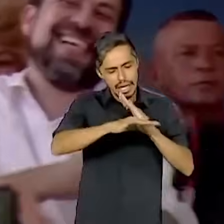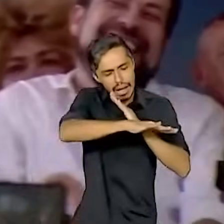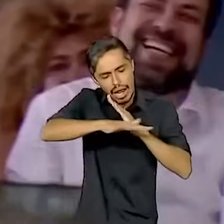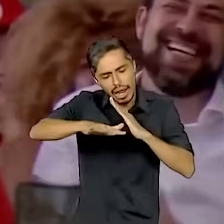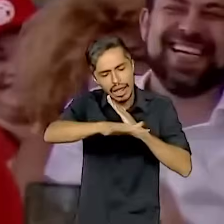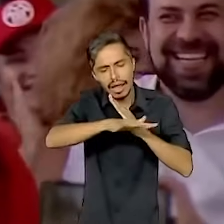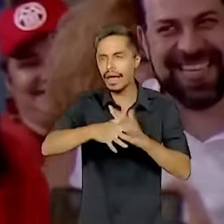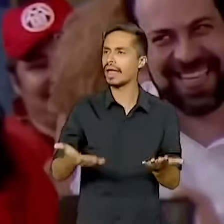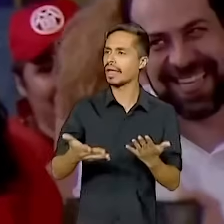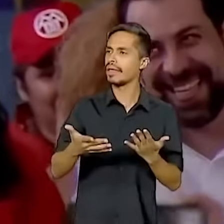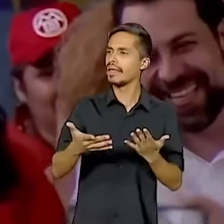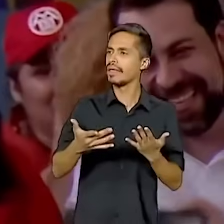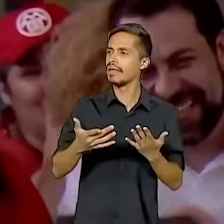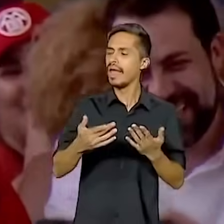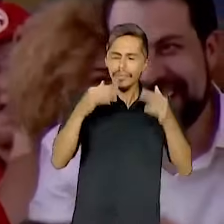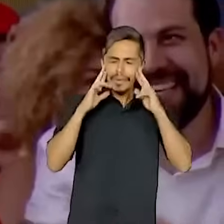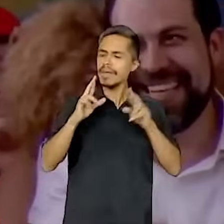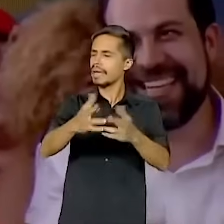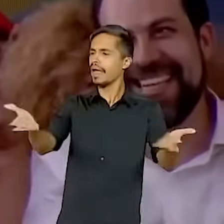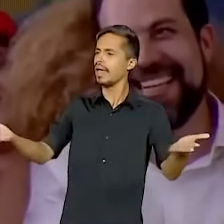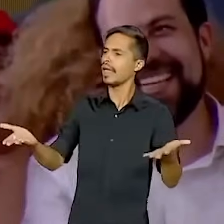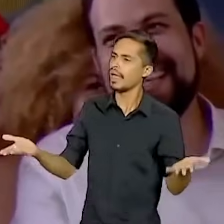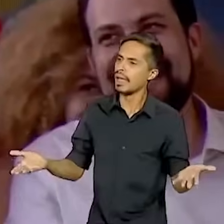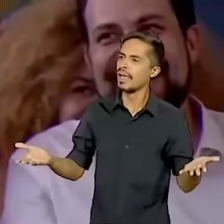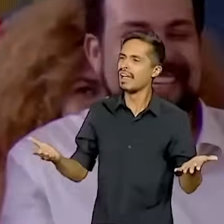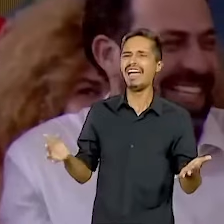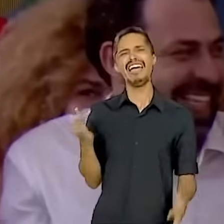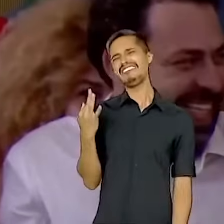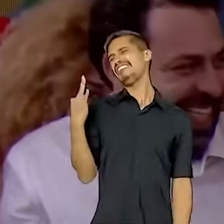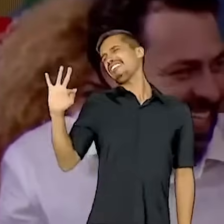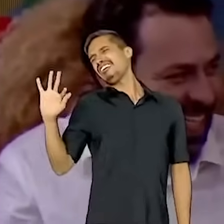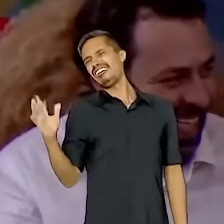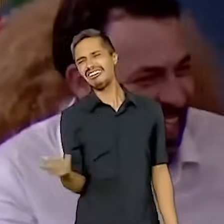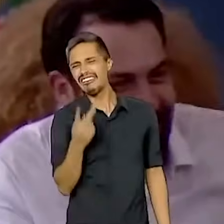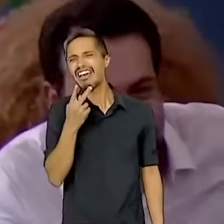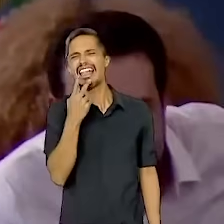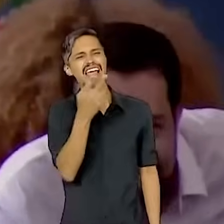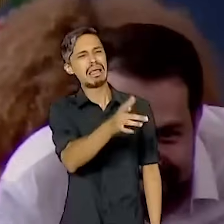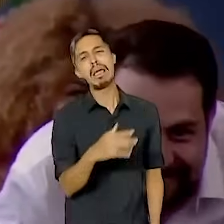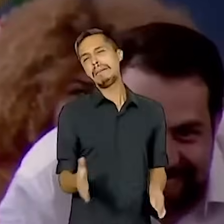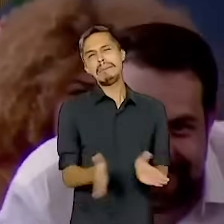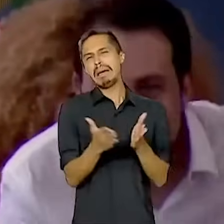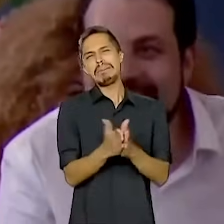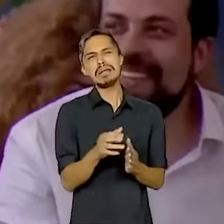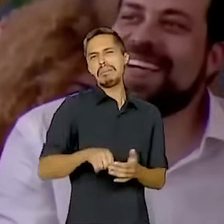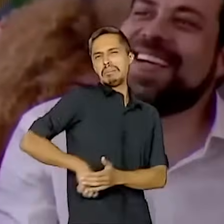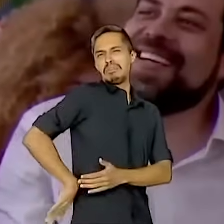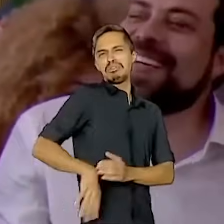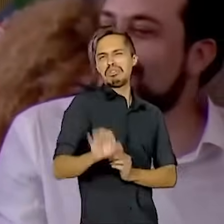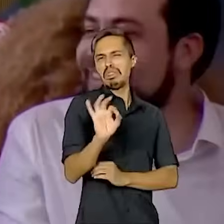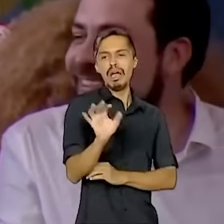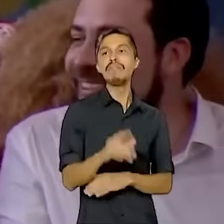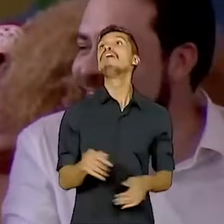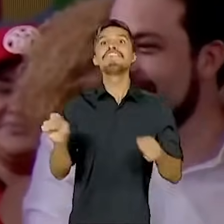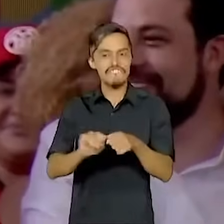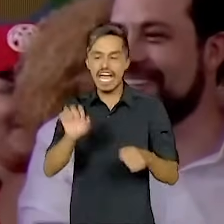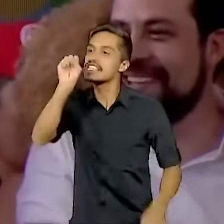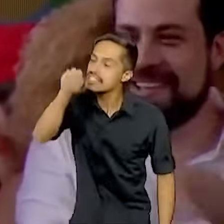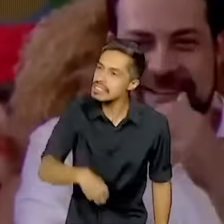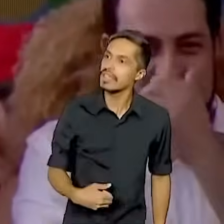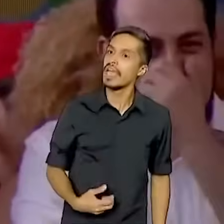varandinha. Sabe? Parar com essa frescura de achar que pobre não faz isso. Pobre faz e faz